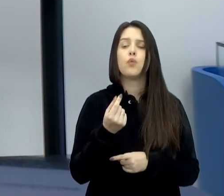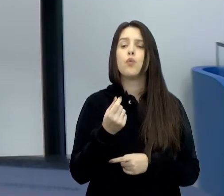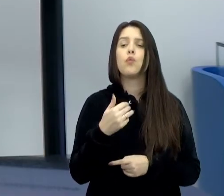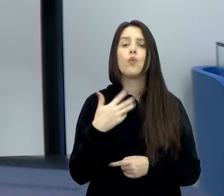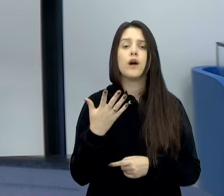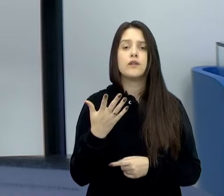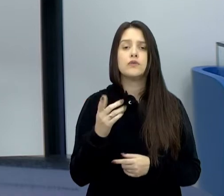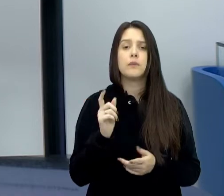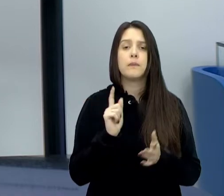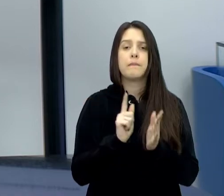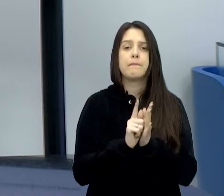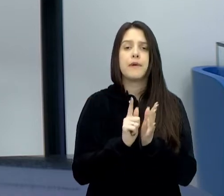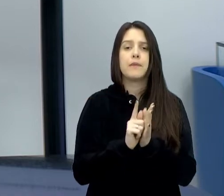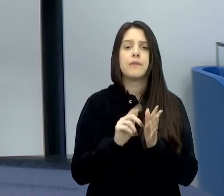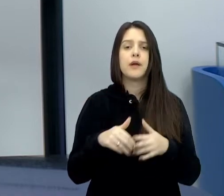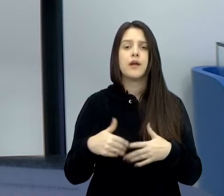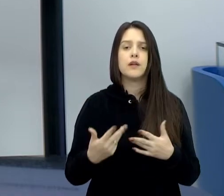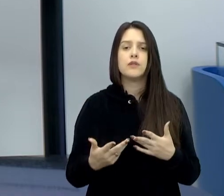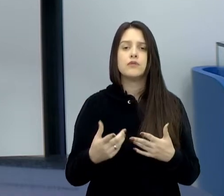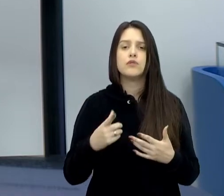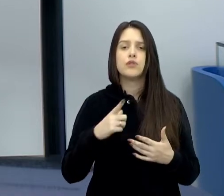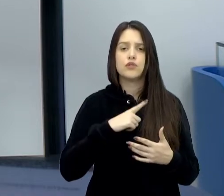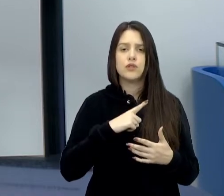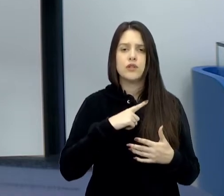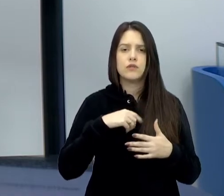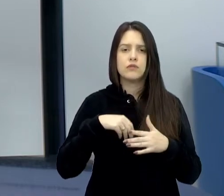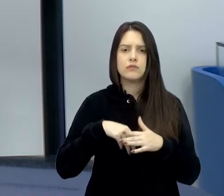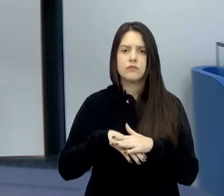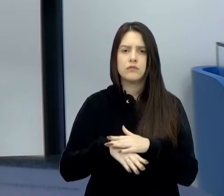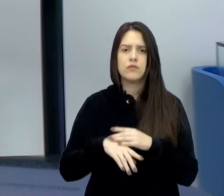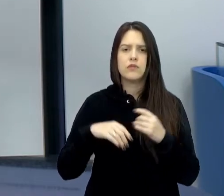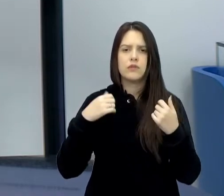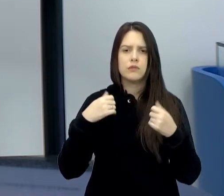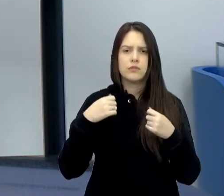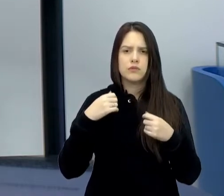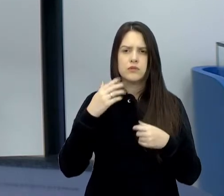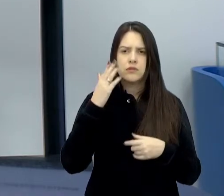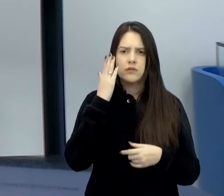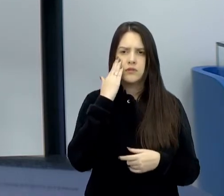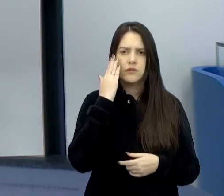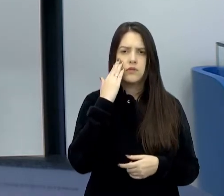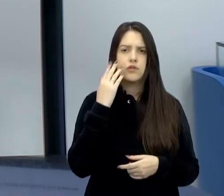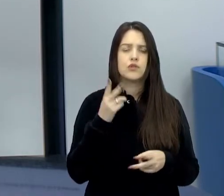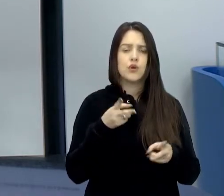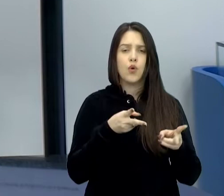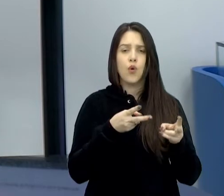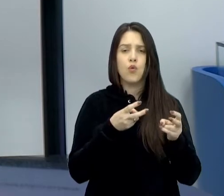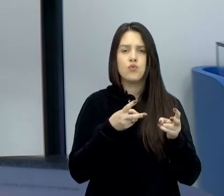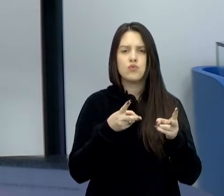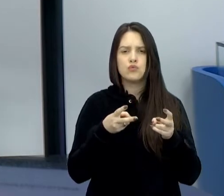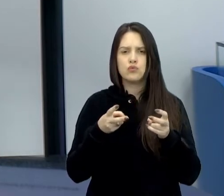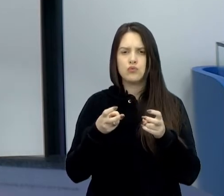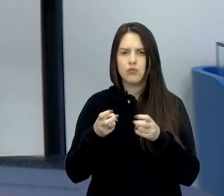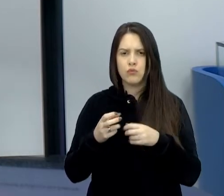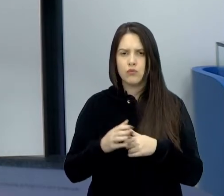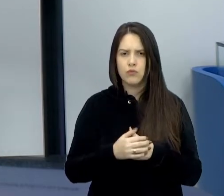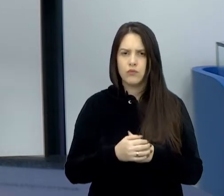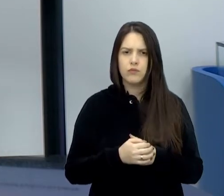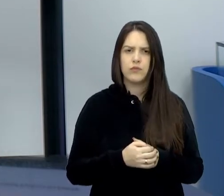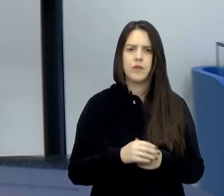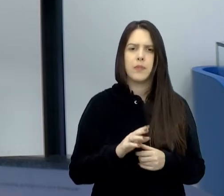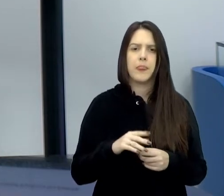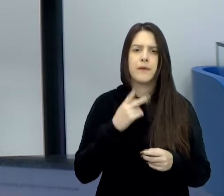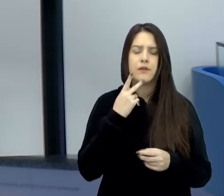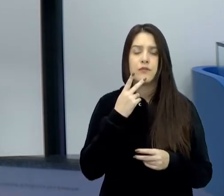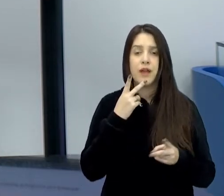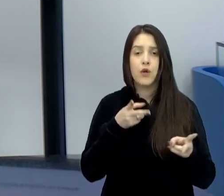custa esse papel aí, quanto custa o que eu já usei. Se eu estou falando aí de conta de consumo. Eu estou falando aí de uma conta de consumo